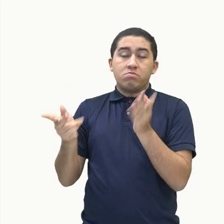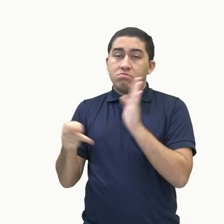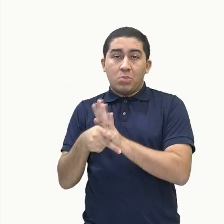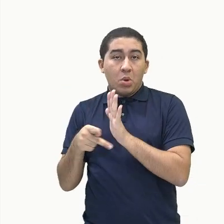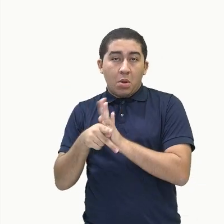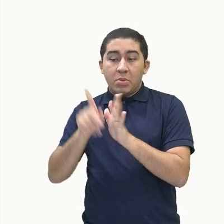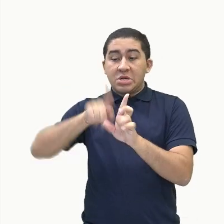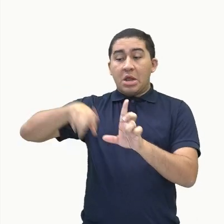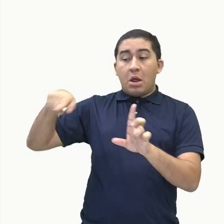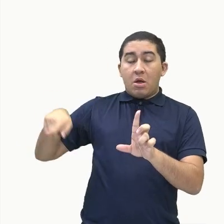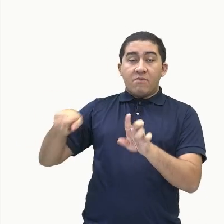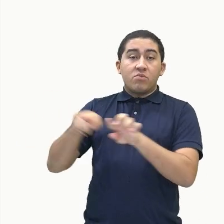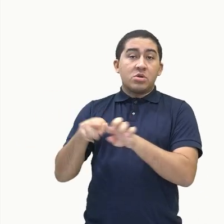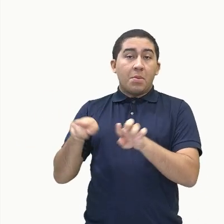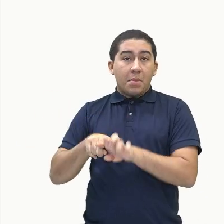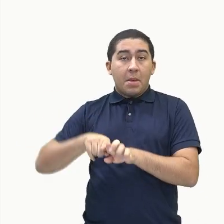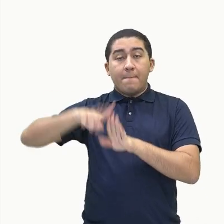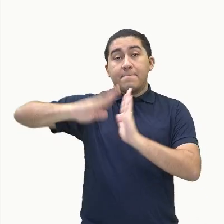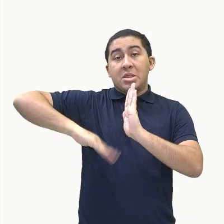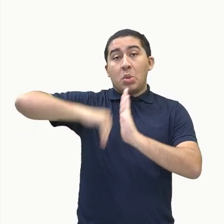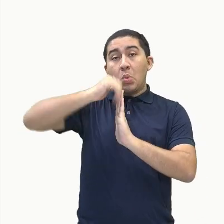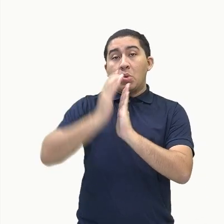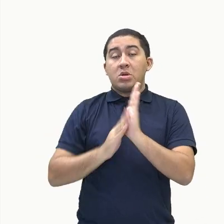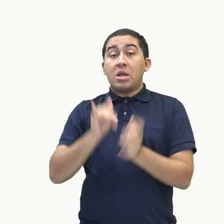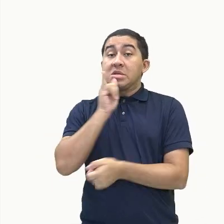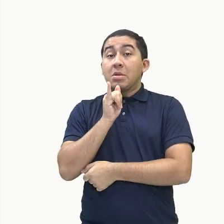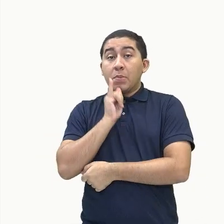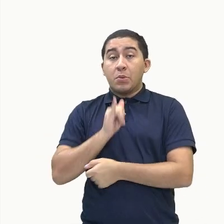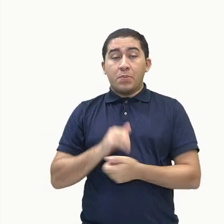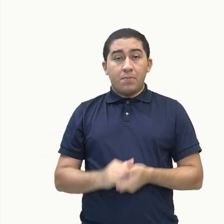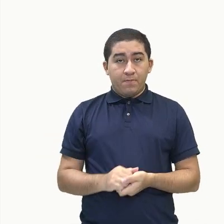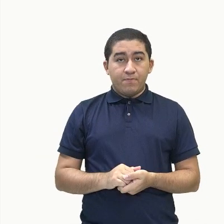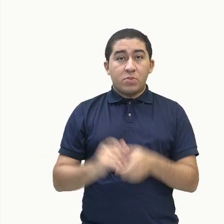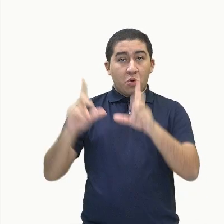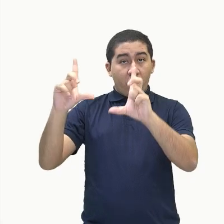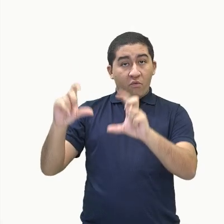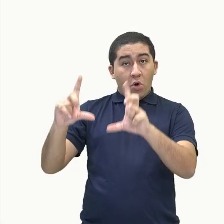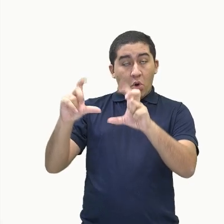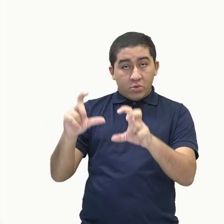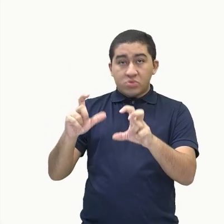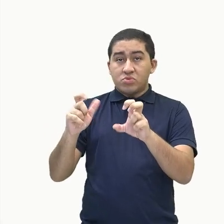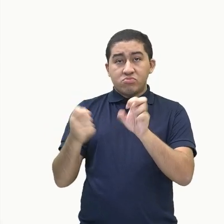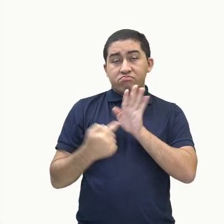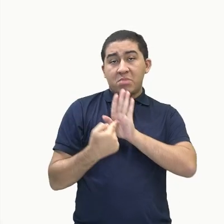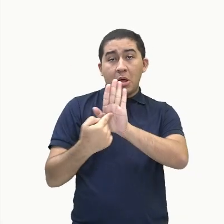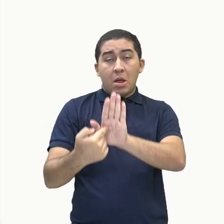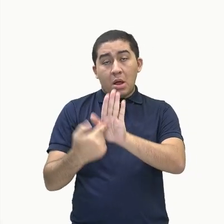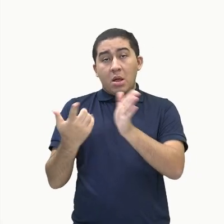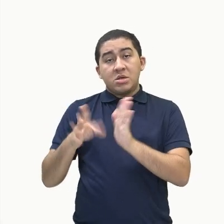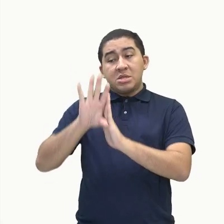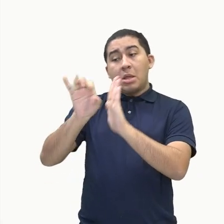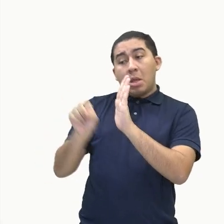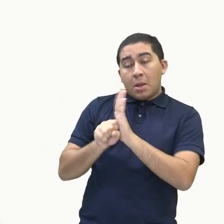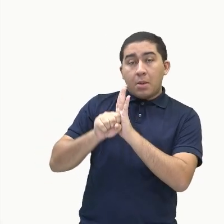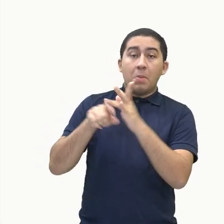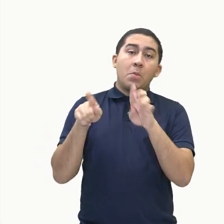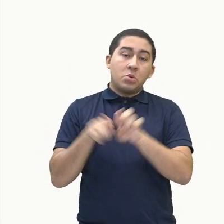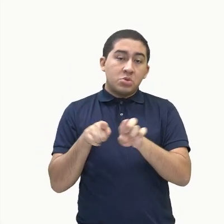né? Pinturas. Exemplo disso, fotos, placas, símbolos,